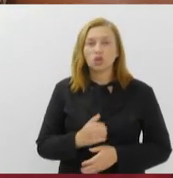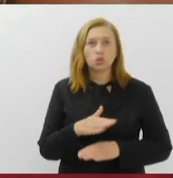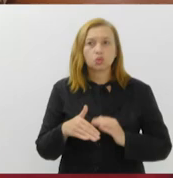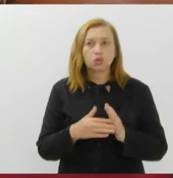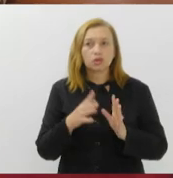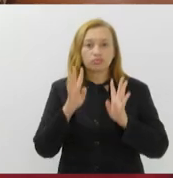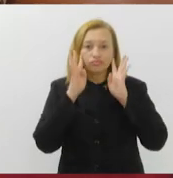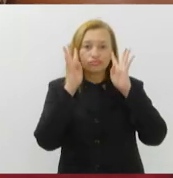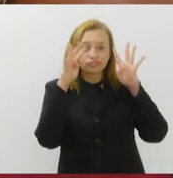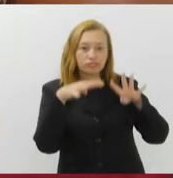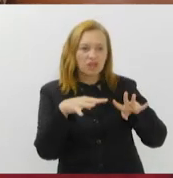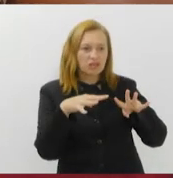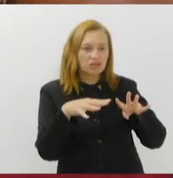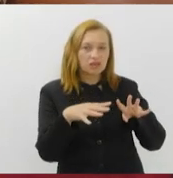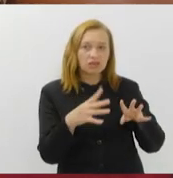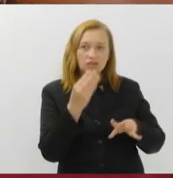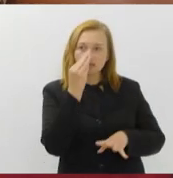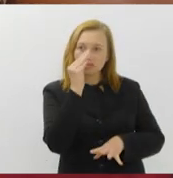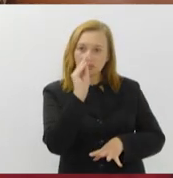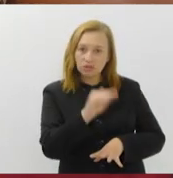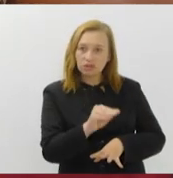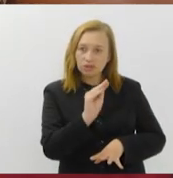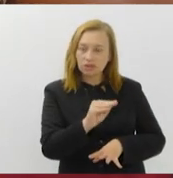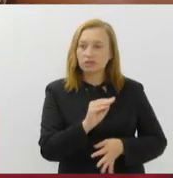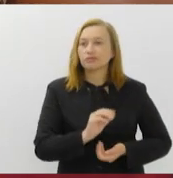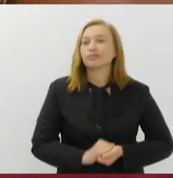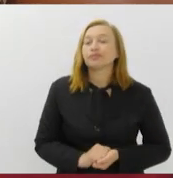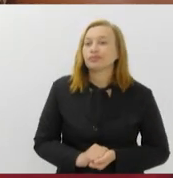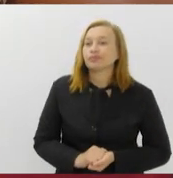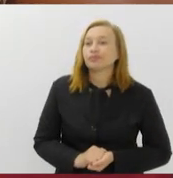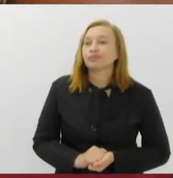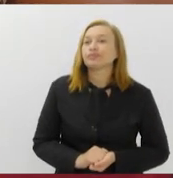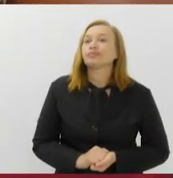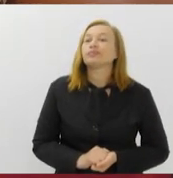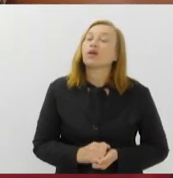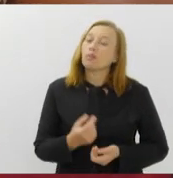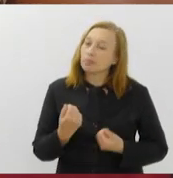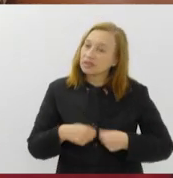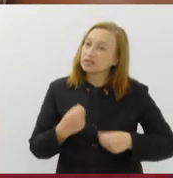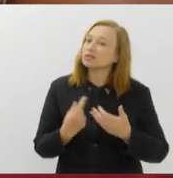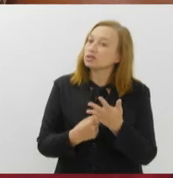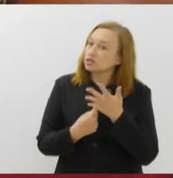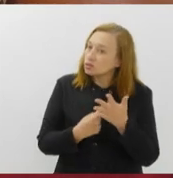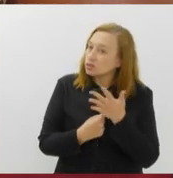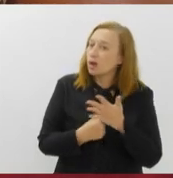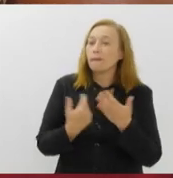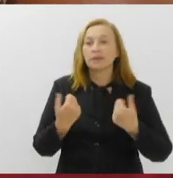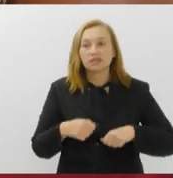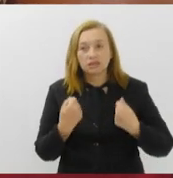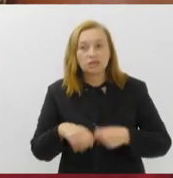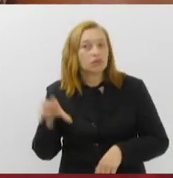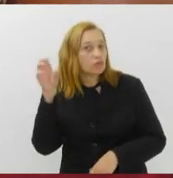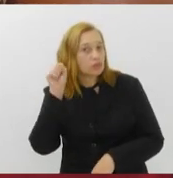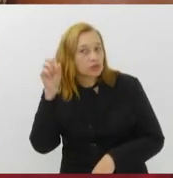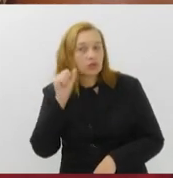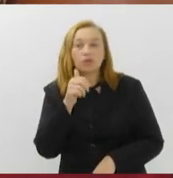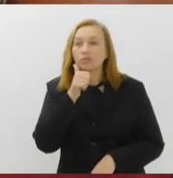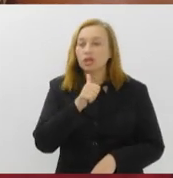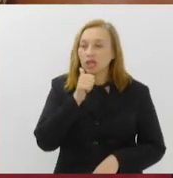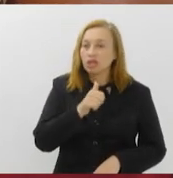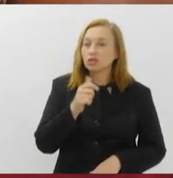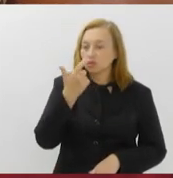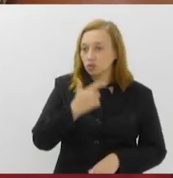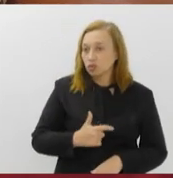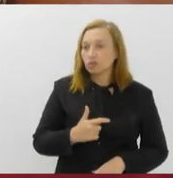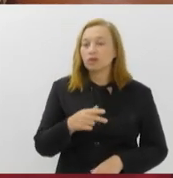você como se você não fosse ninguém e tá sendo discriminado. A gente precisa de ajuda, a gente precisa ser ouvida, a gente é mulher, a gente tá ali, a